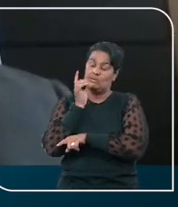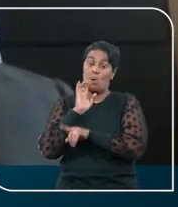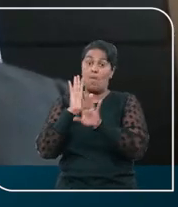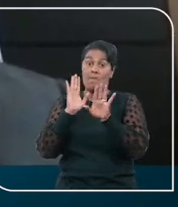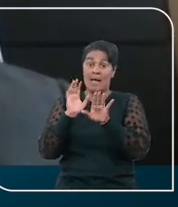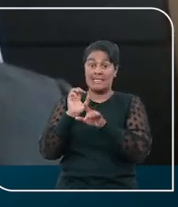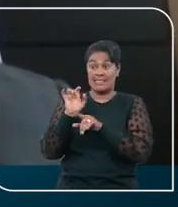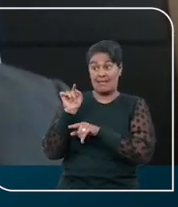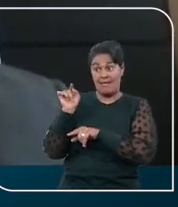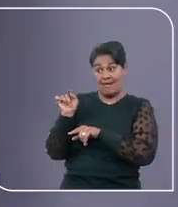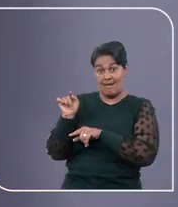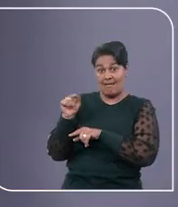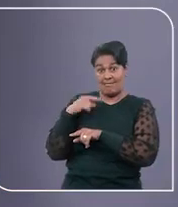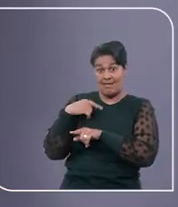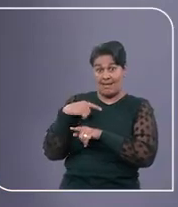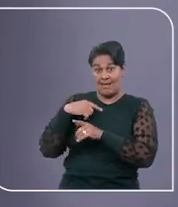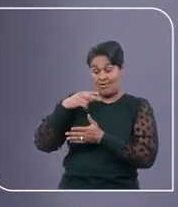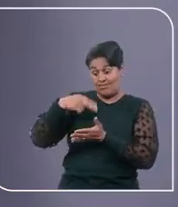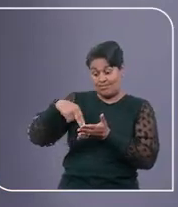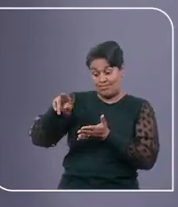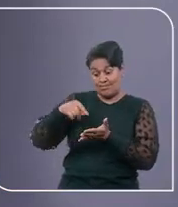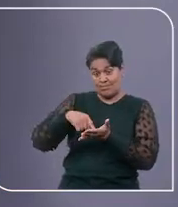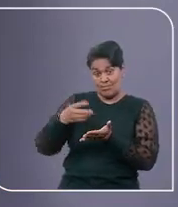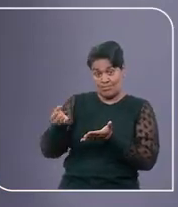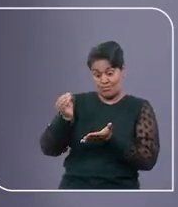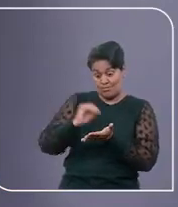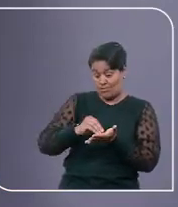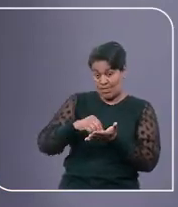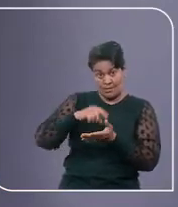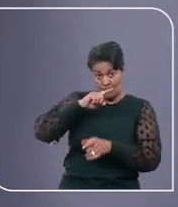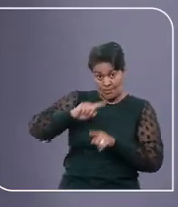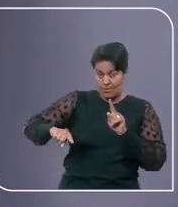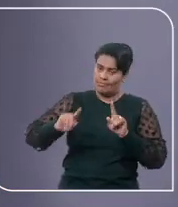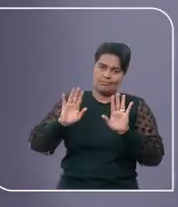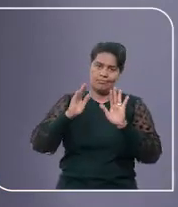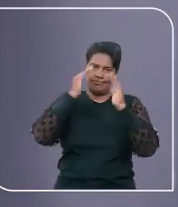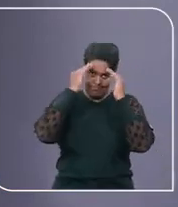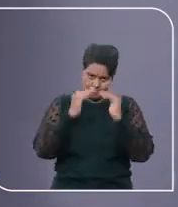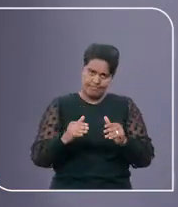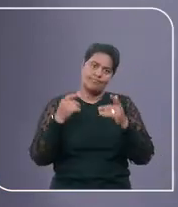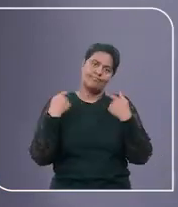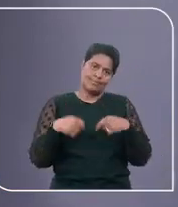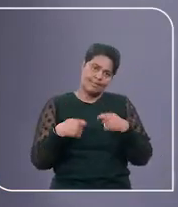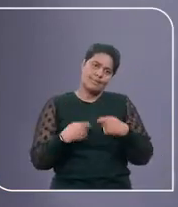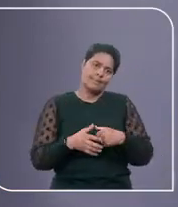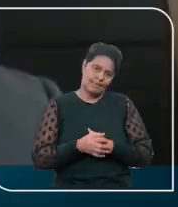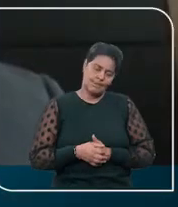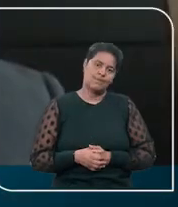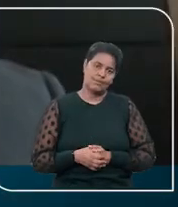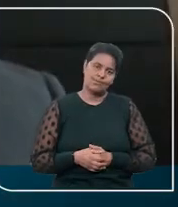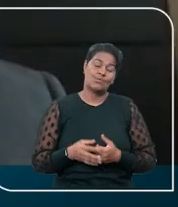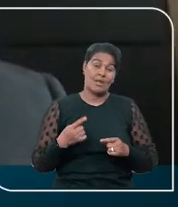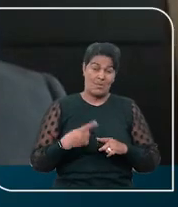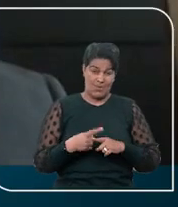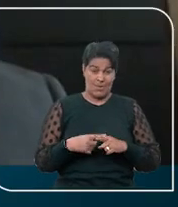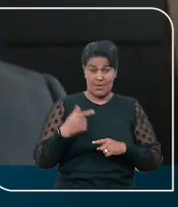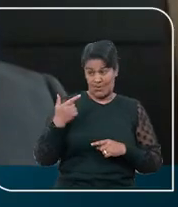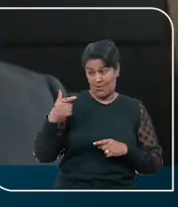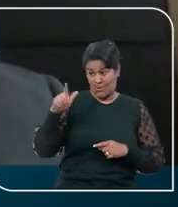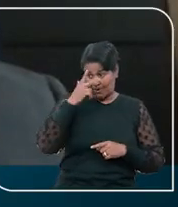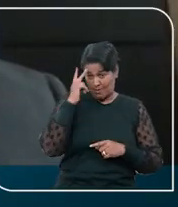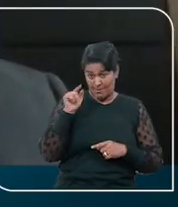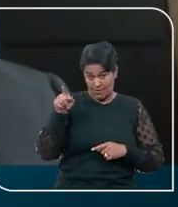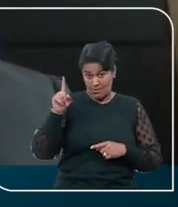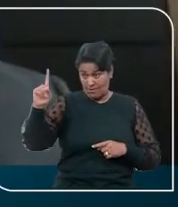da convenção, eles não poderão locar. Isso porque uma terceira pessoa que não faz parte daquele condomínio, ela poderia